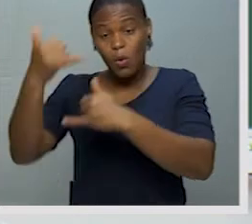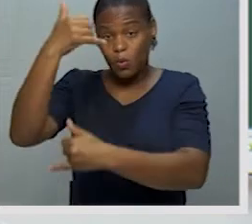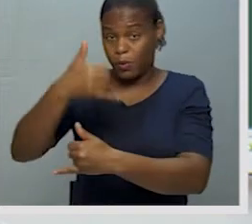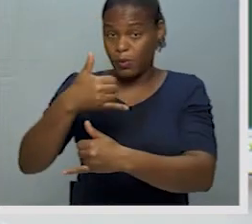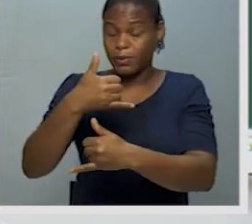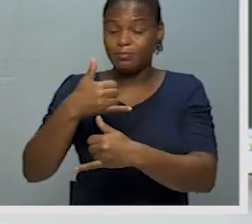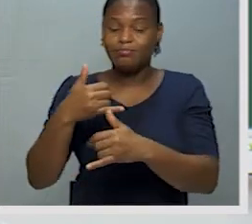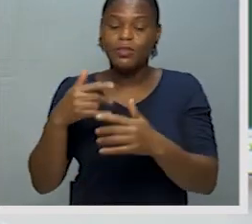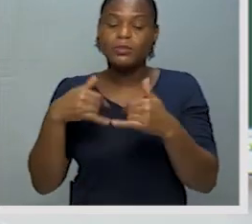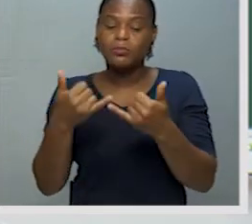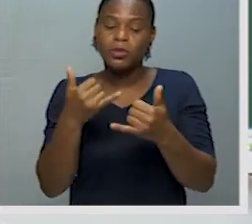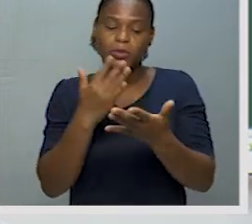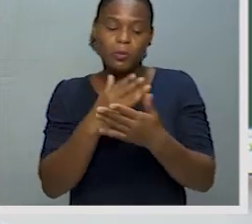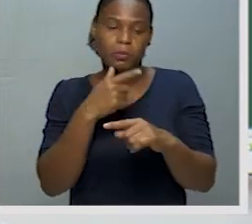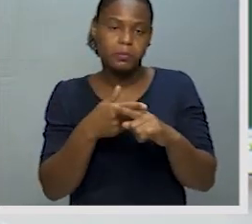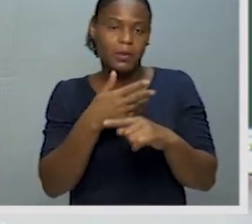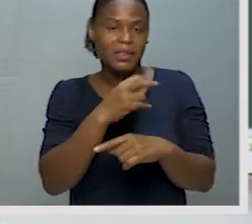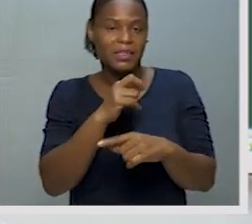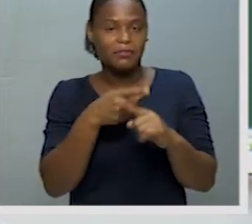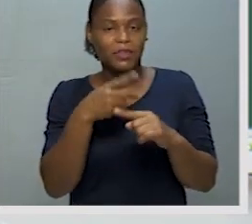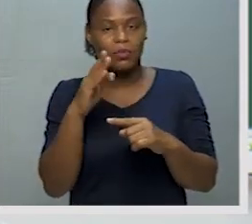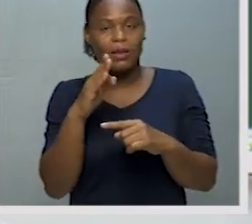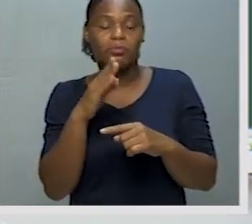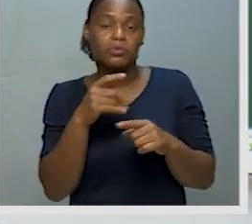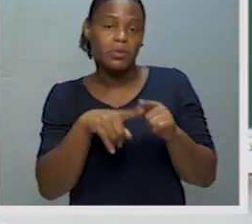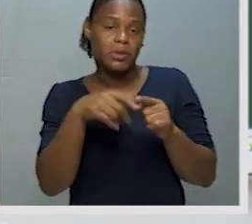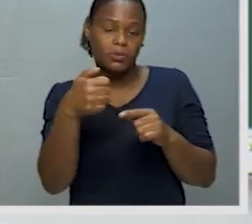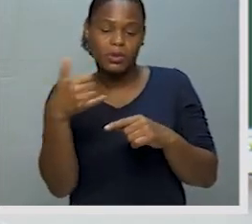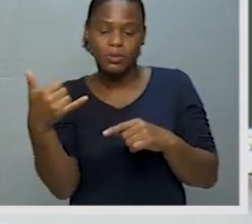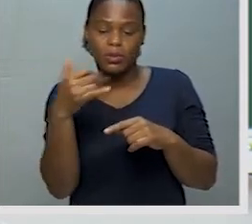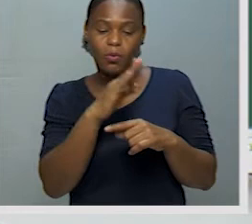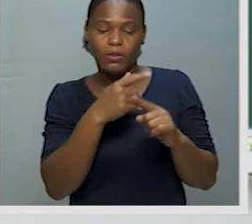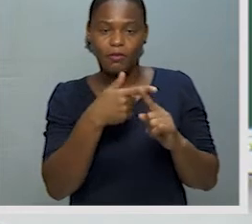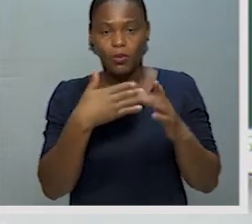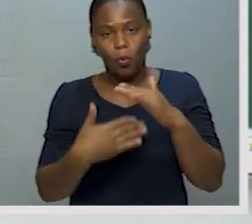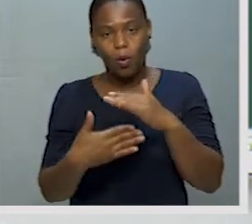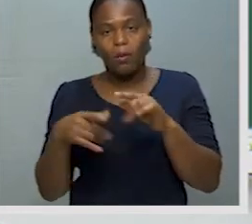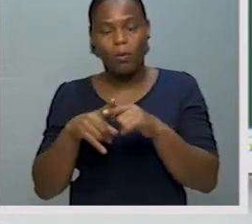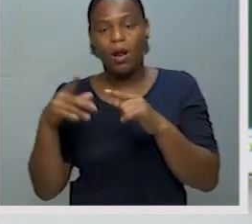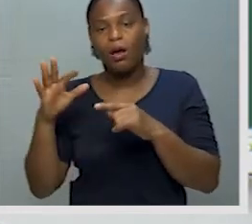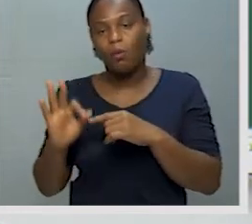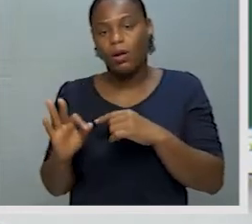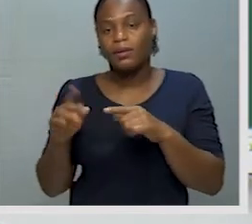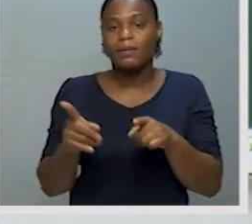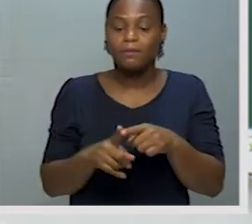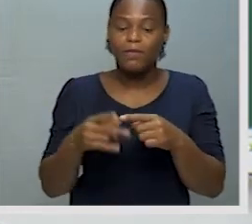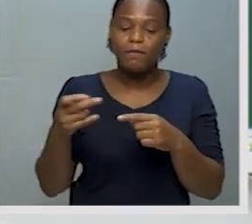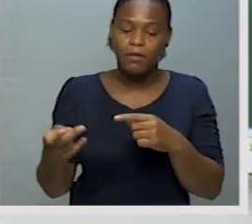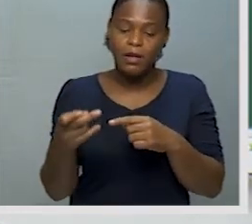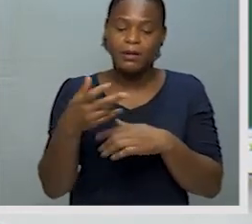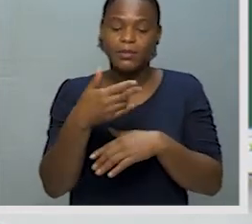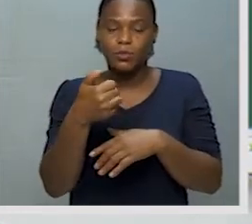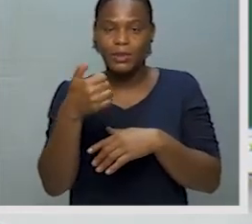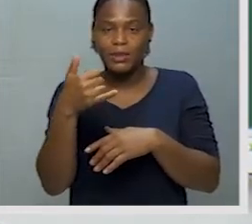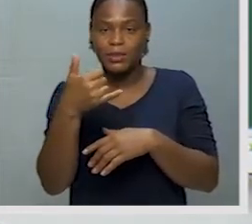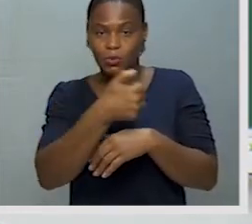segunda fração e depois é só multiplicar. 3 vezes 4, 52, 4 vezes 1 igual a 4 e passamos a ter a